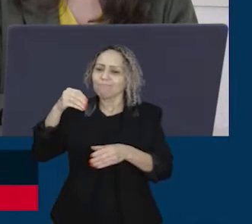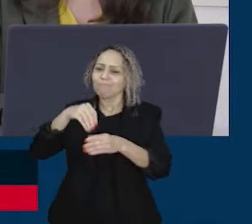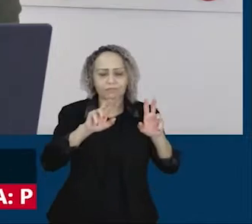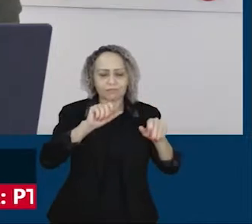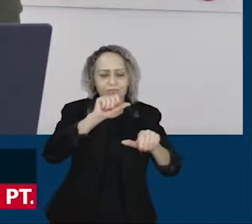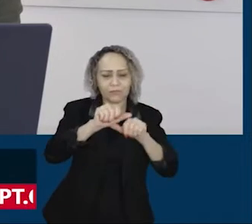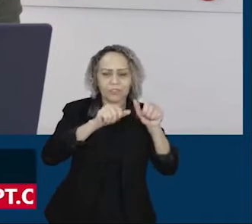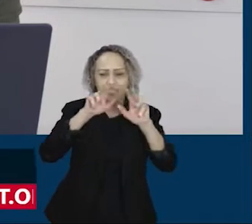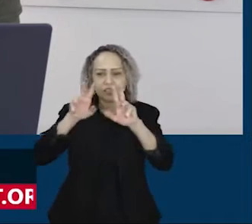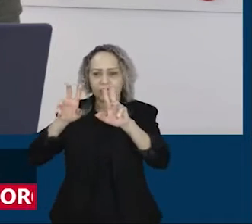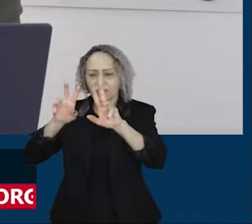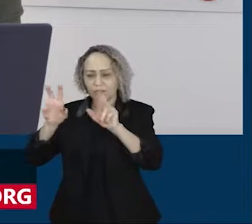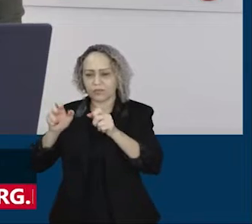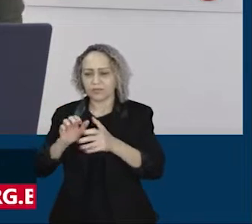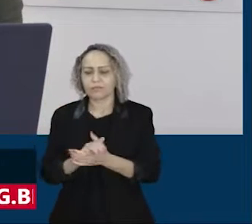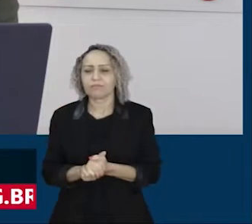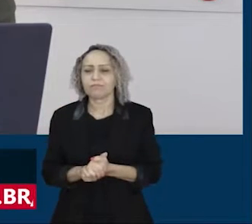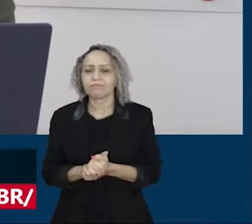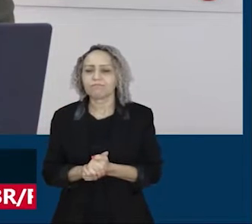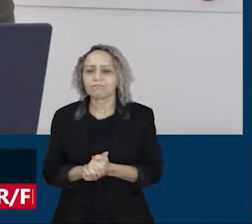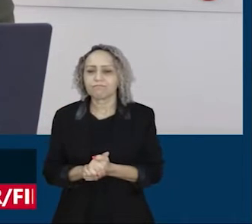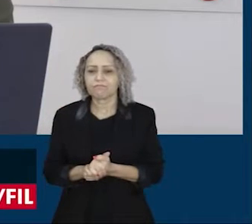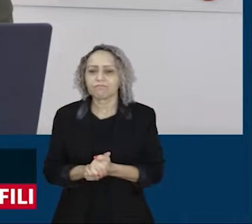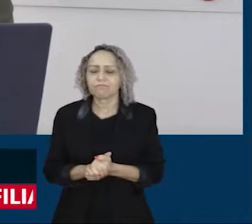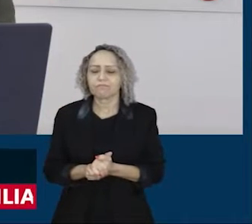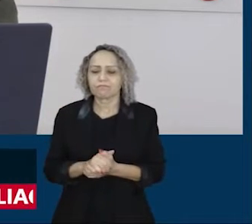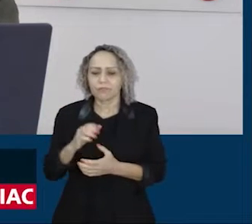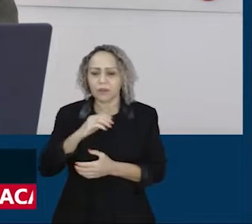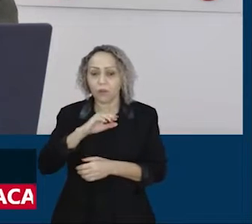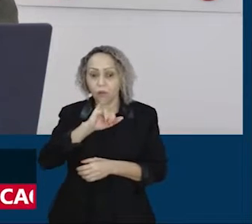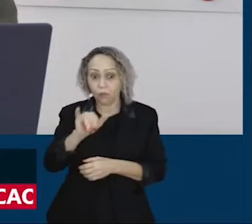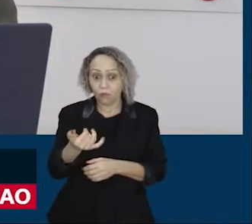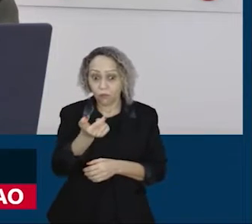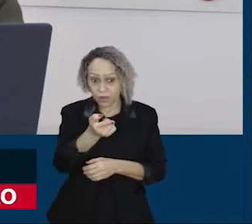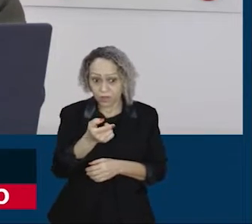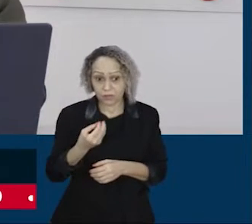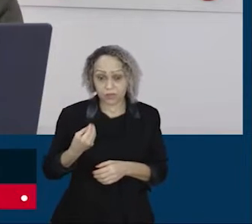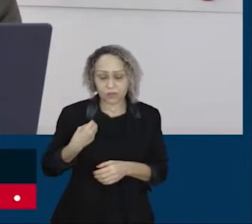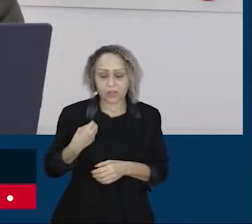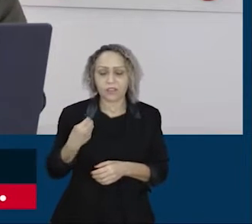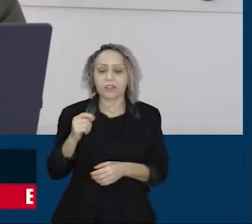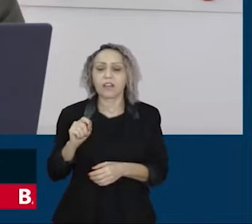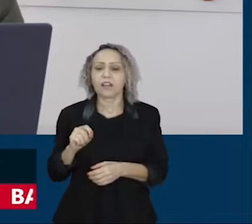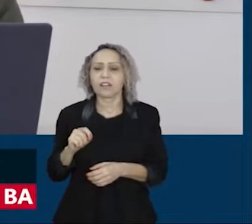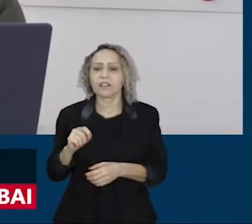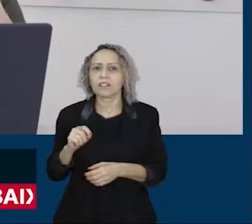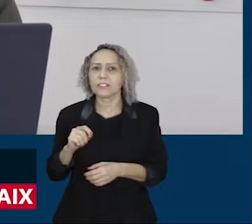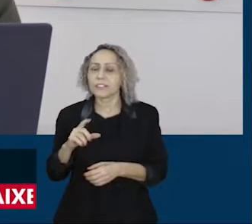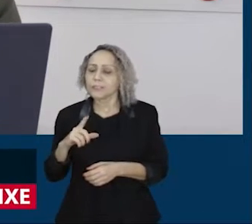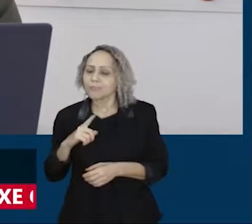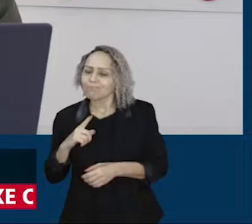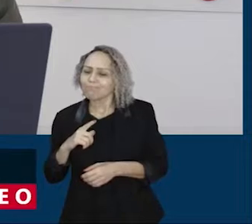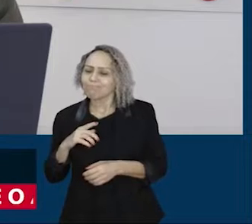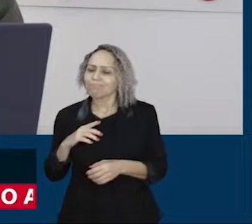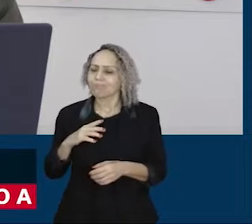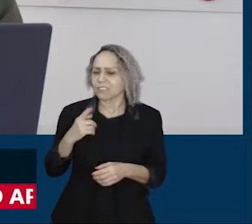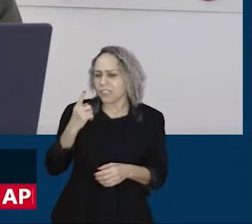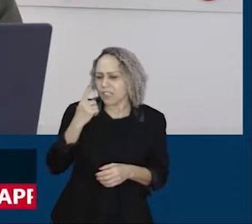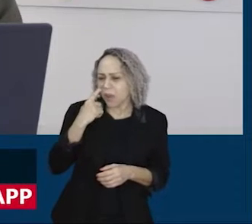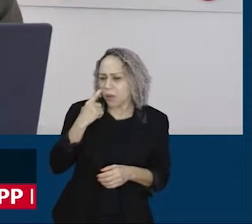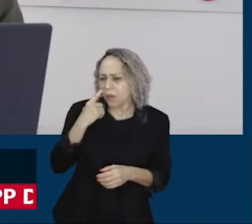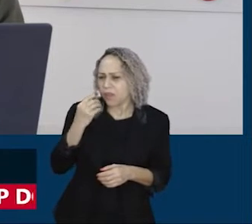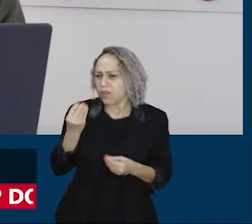privados. Queria mudar de assunto aqui rapidamente, para aproveitar aqui a sua presença também, porque tem uma previsão de uma agenda do